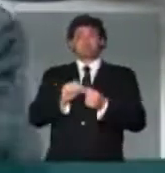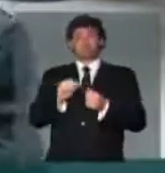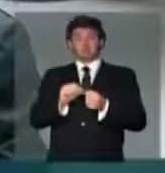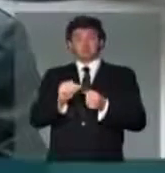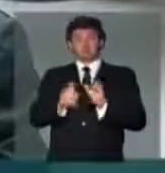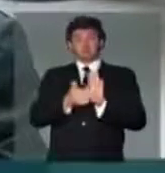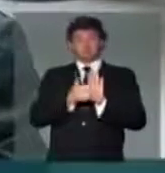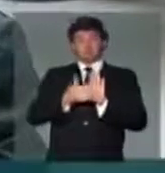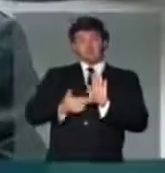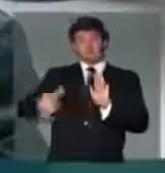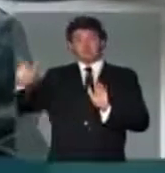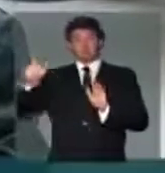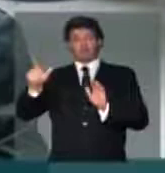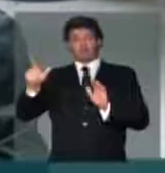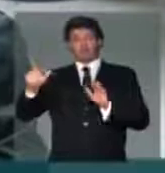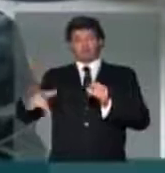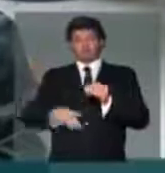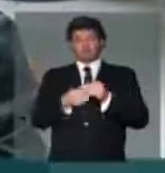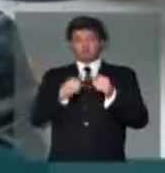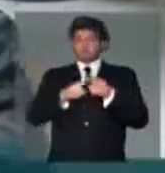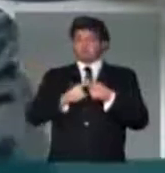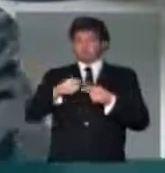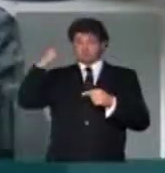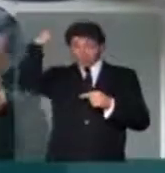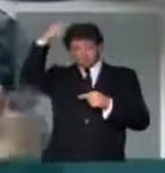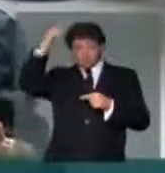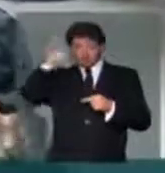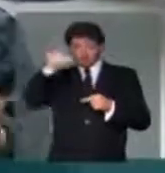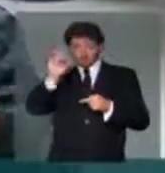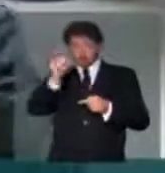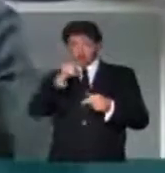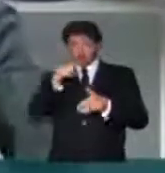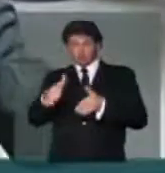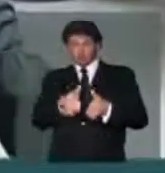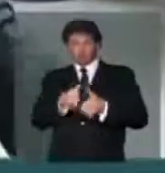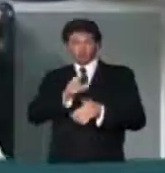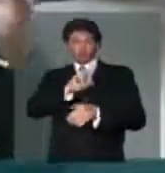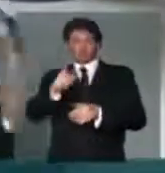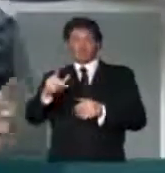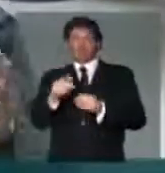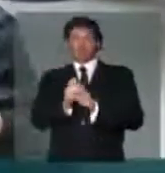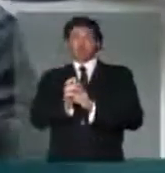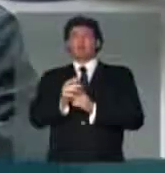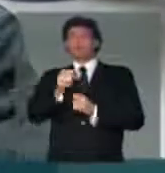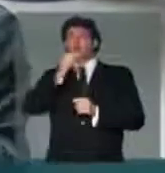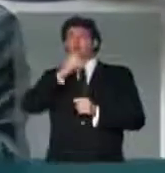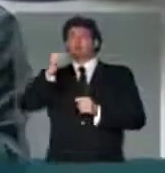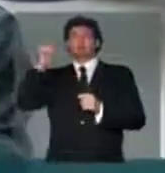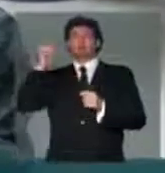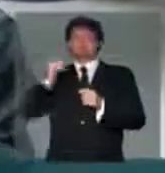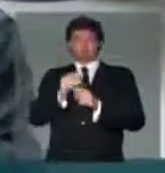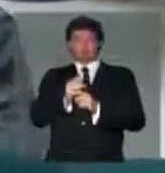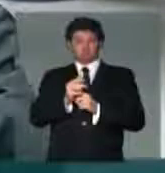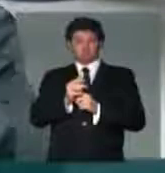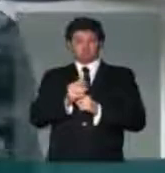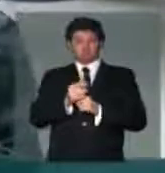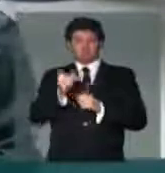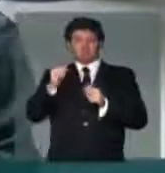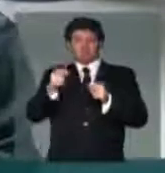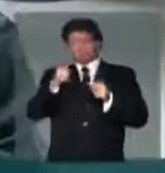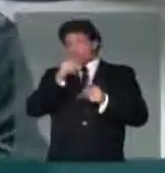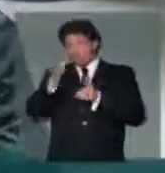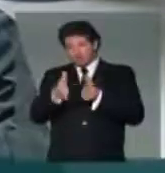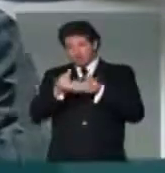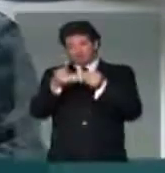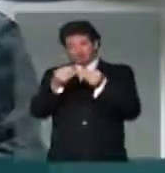outra proposta de Vossa Excelência, porque o Rio São Francisco já não é mais o Francisco, já é um Chiquinho, já